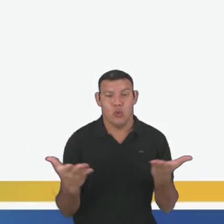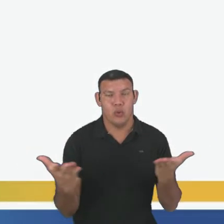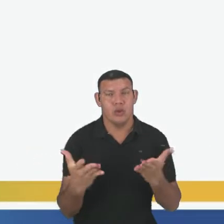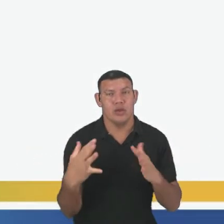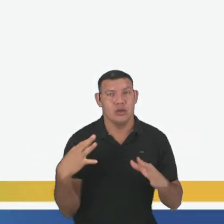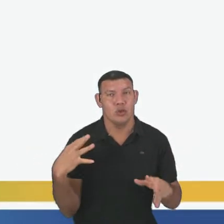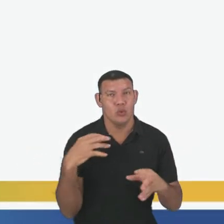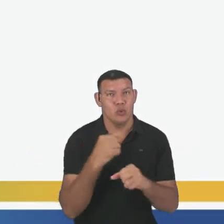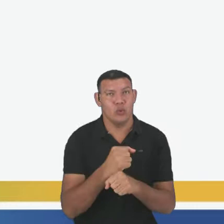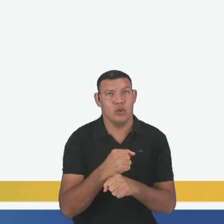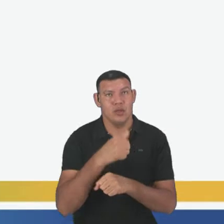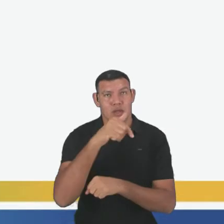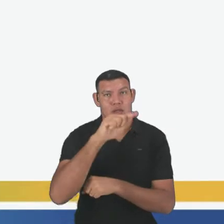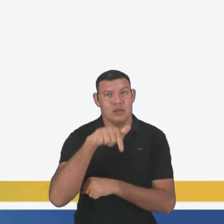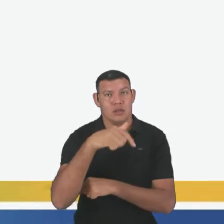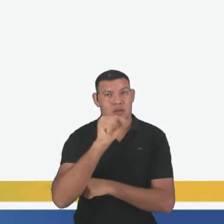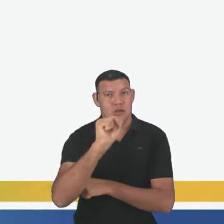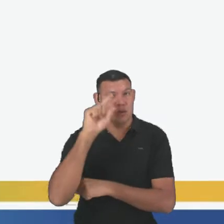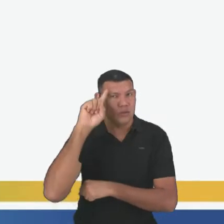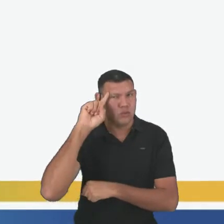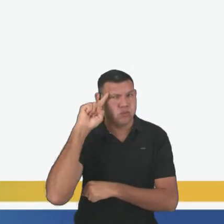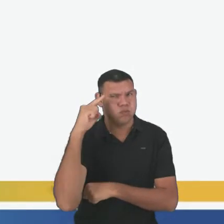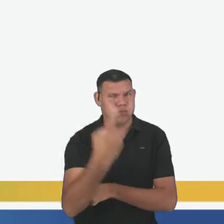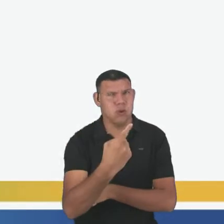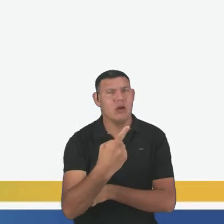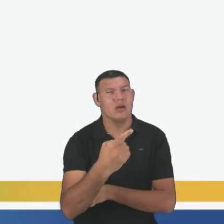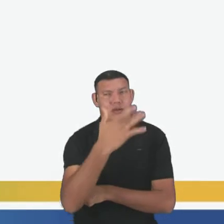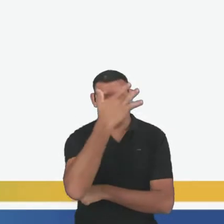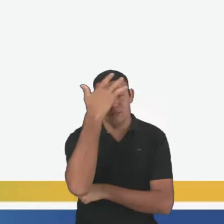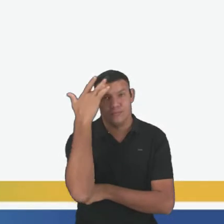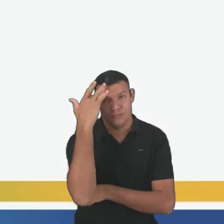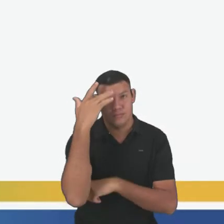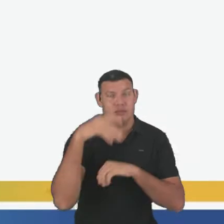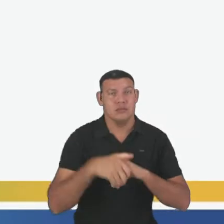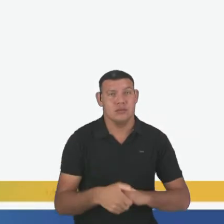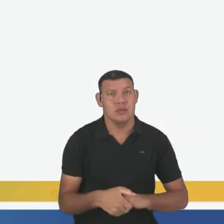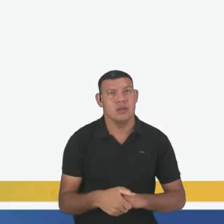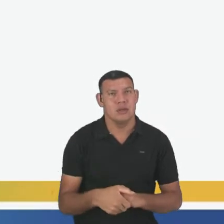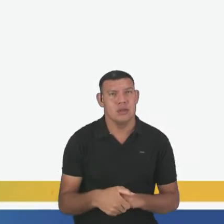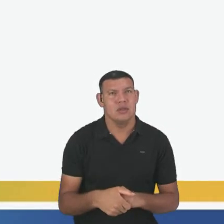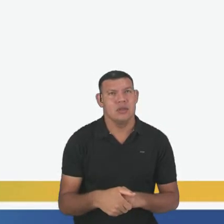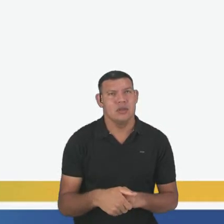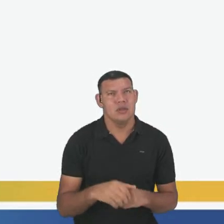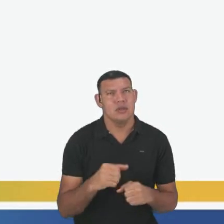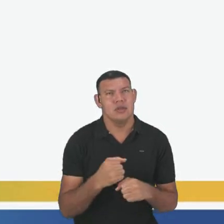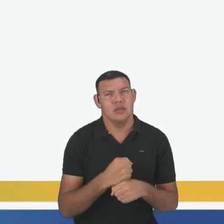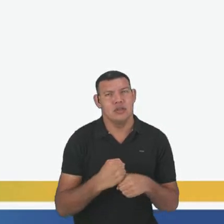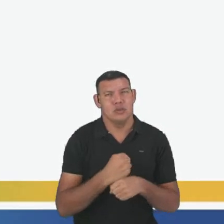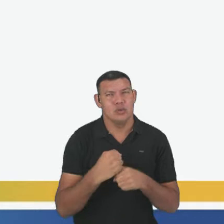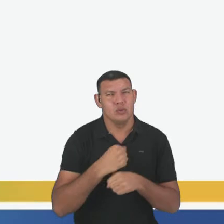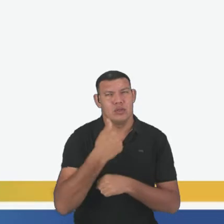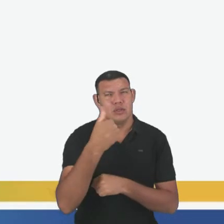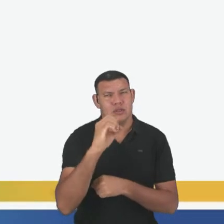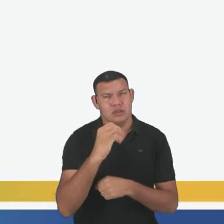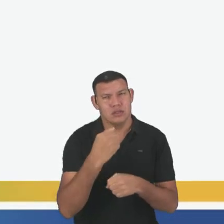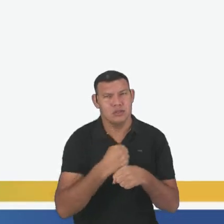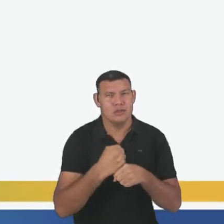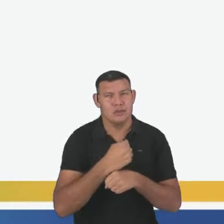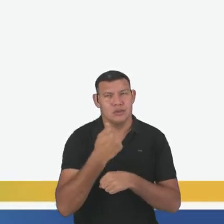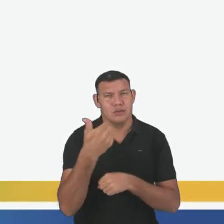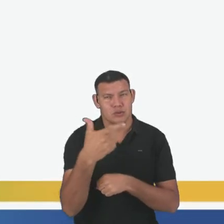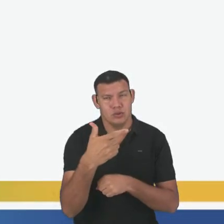de 7,8 bilhões de pessoas. Mas, uns 10 a 12 mil anos atrás, os seres